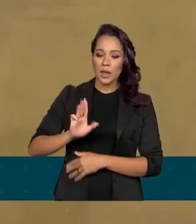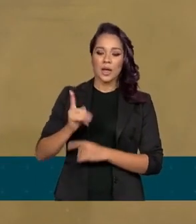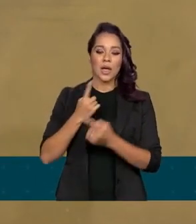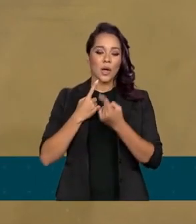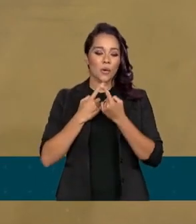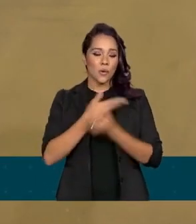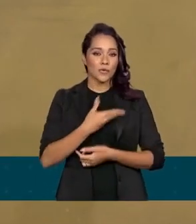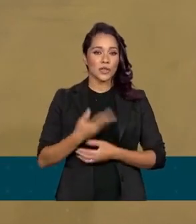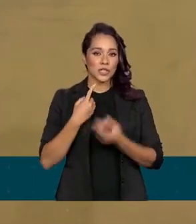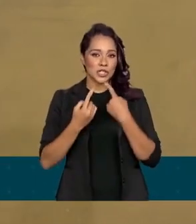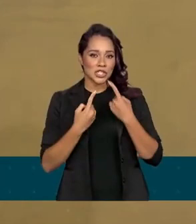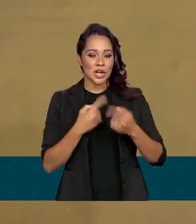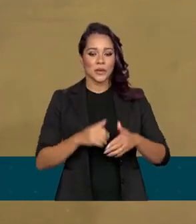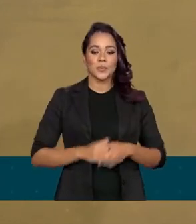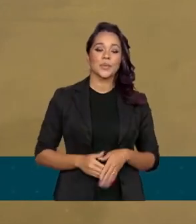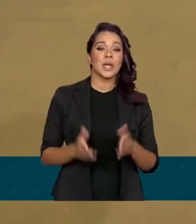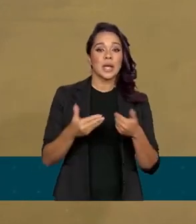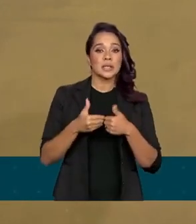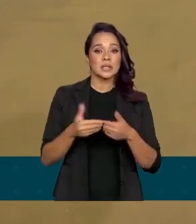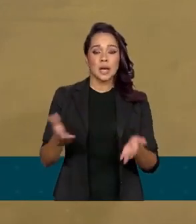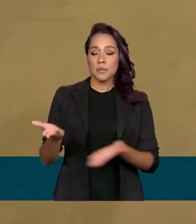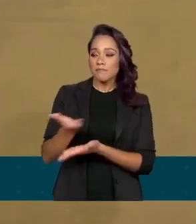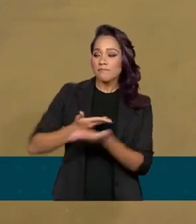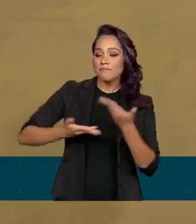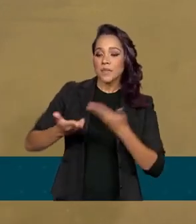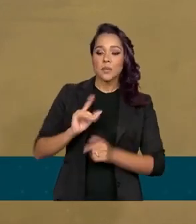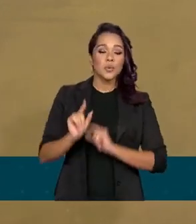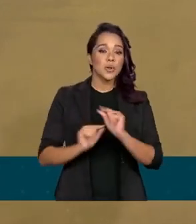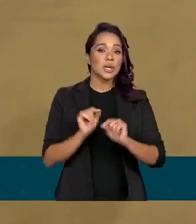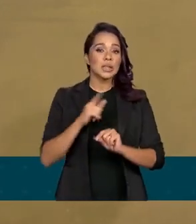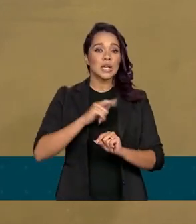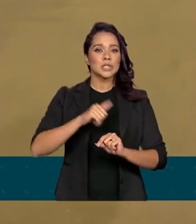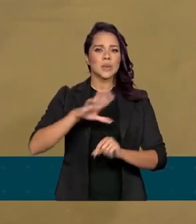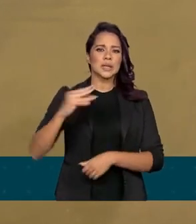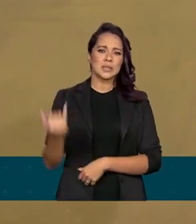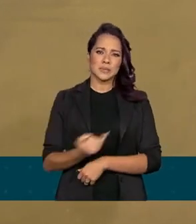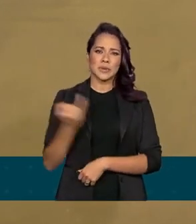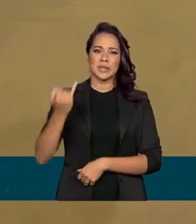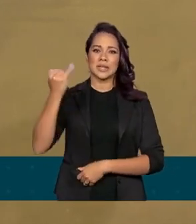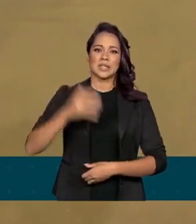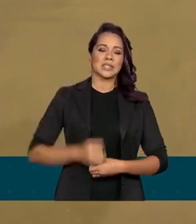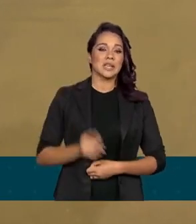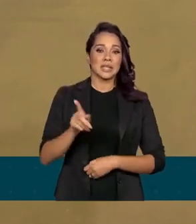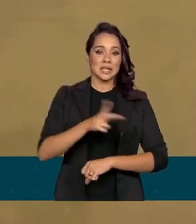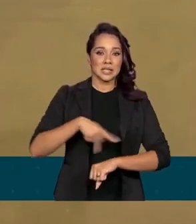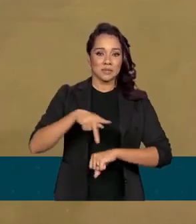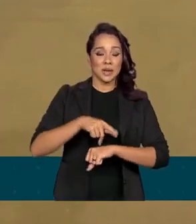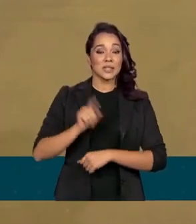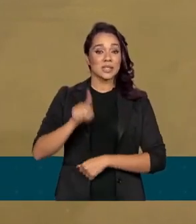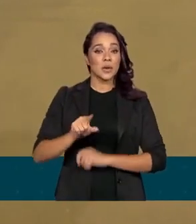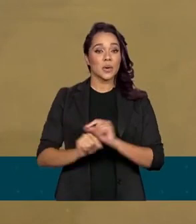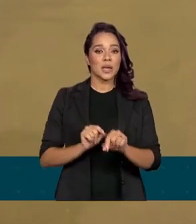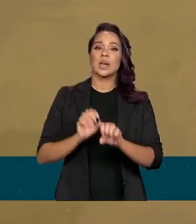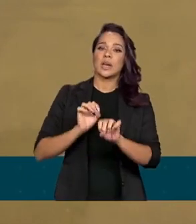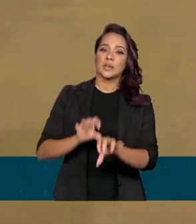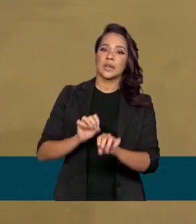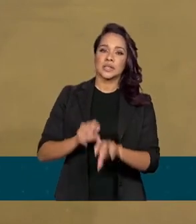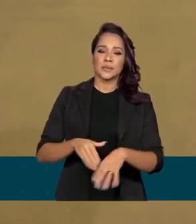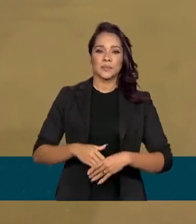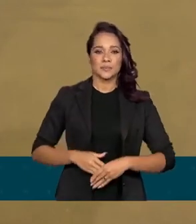abre as portas do Palácio para o que há de mais importante nesse país, que é a